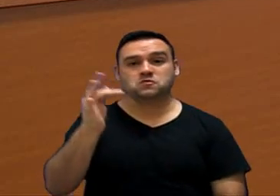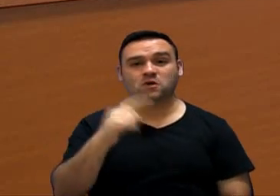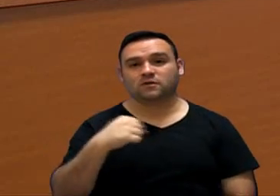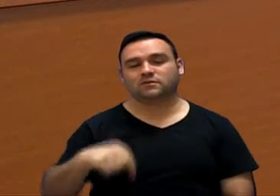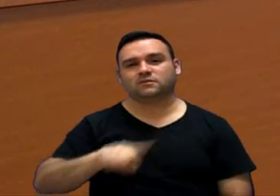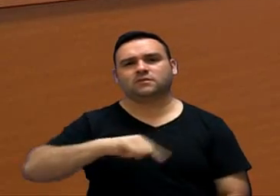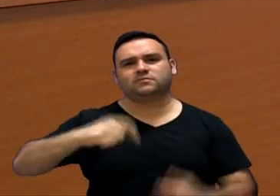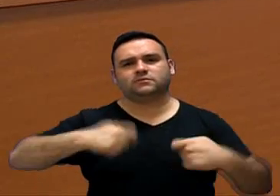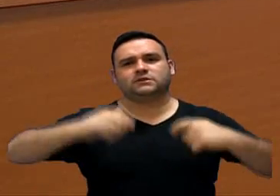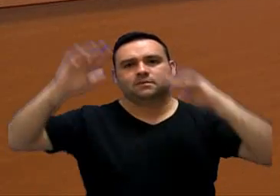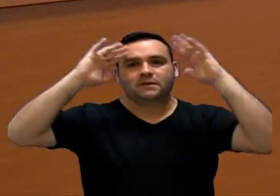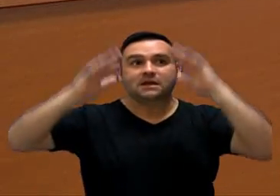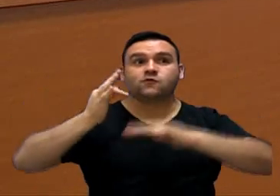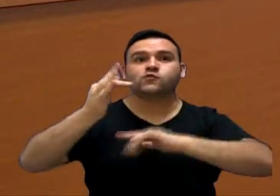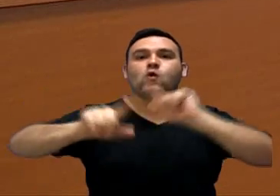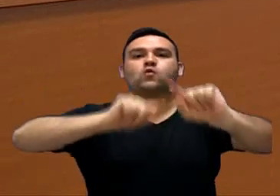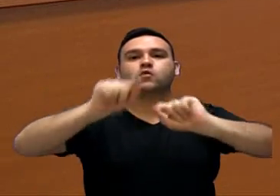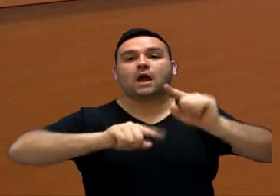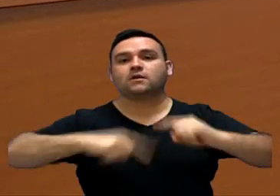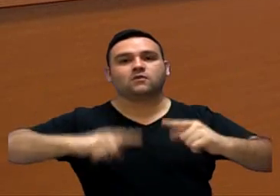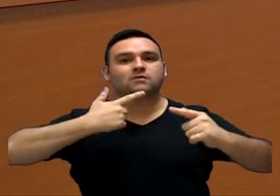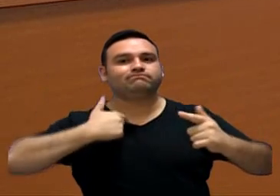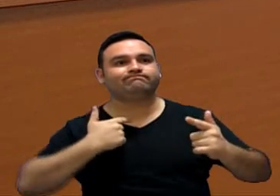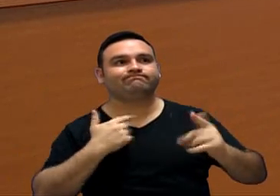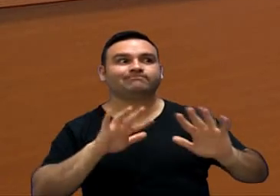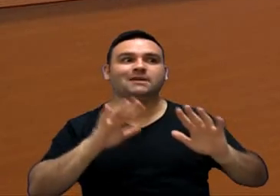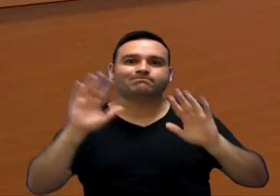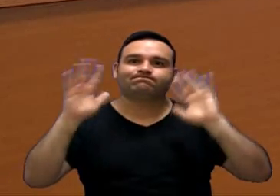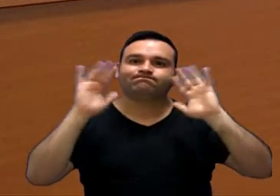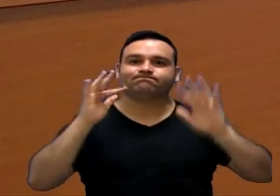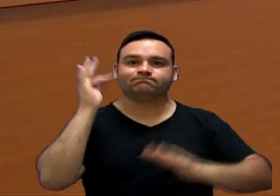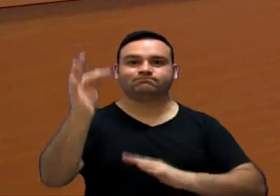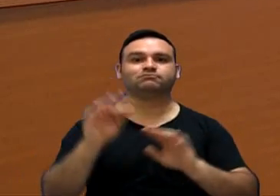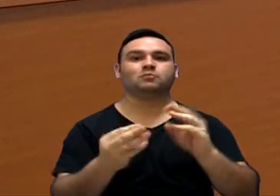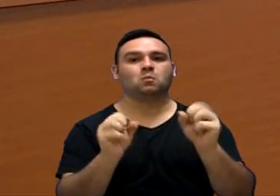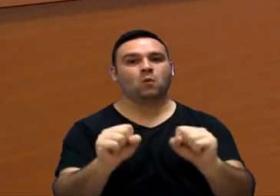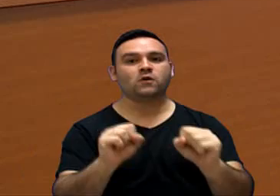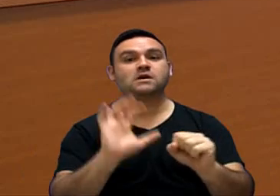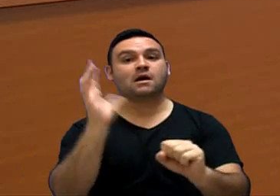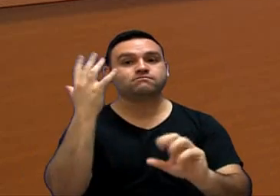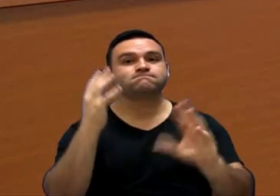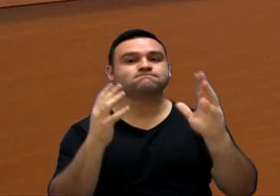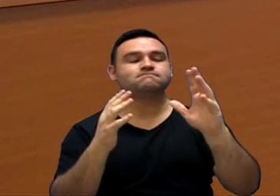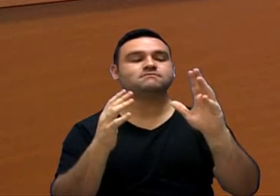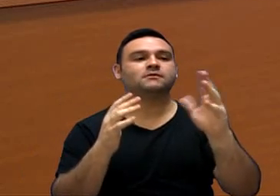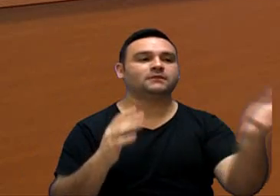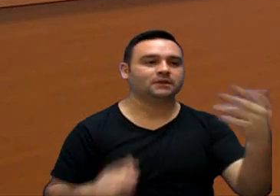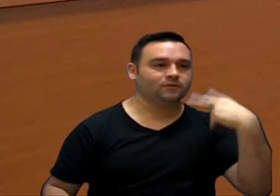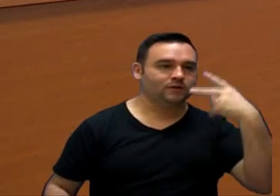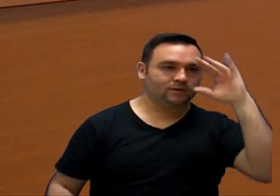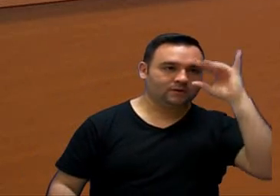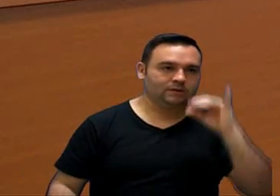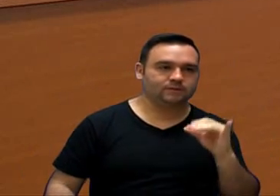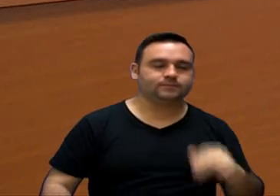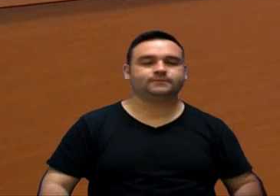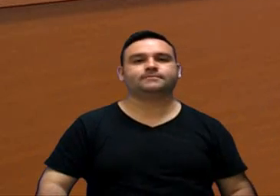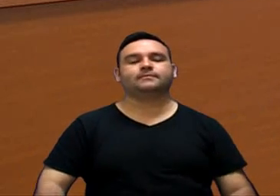não tem que pensar no futuro também. A gente não deseja, mas pensa no futuro. É encerrado. Ah, vereadora Iara.